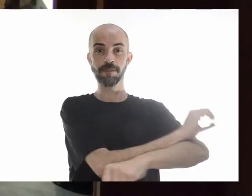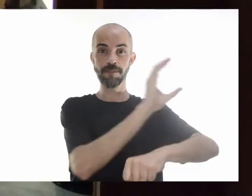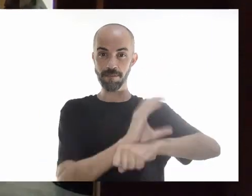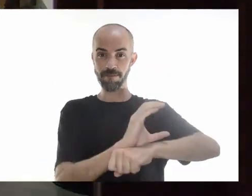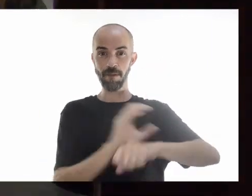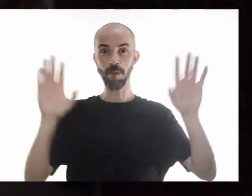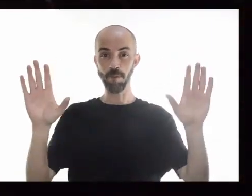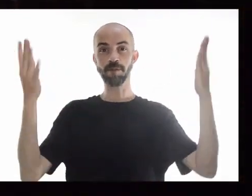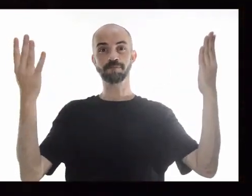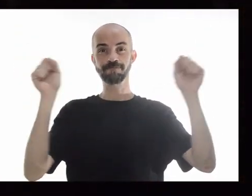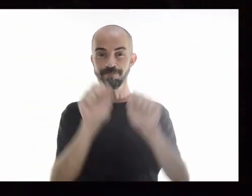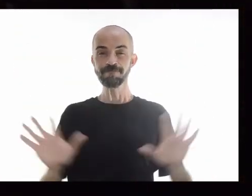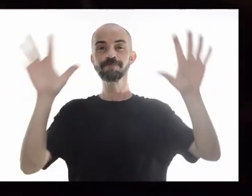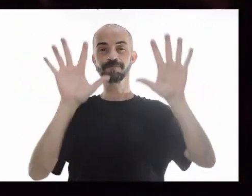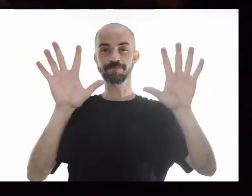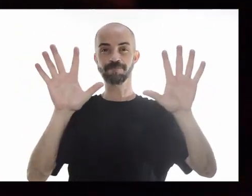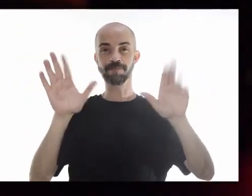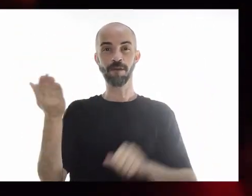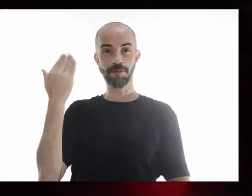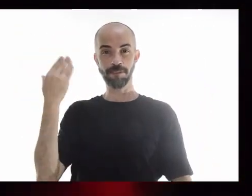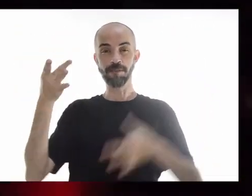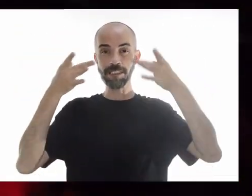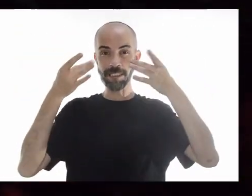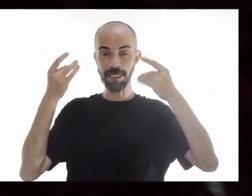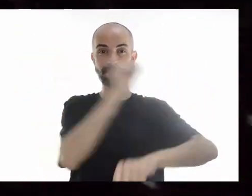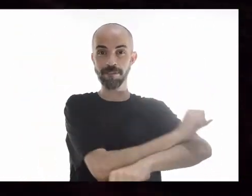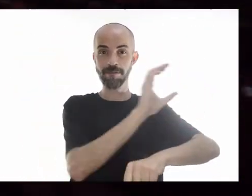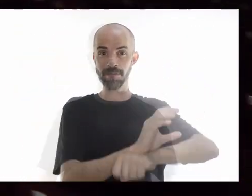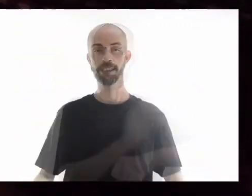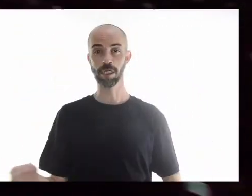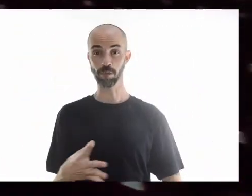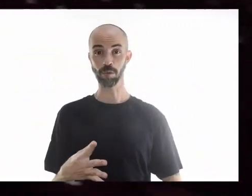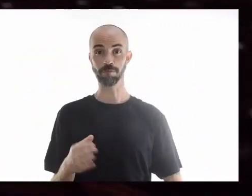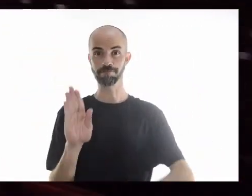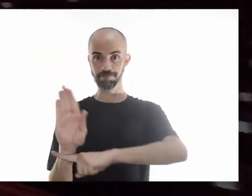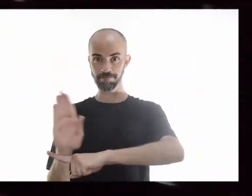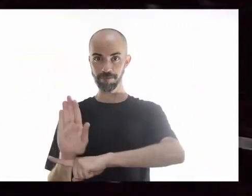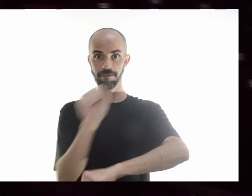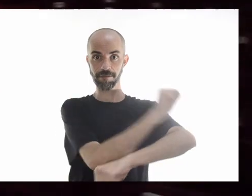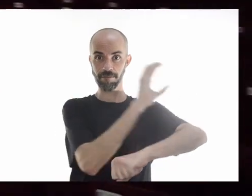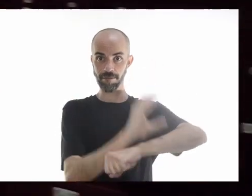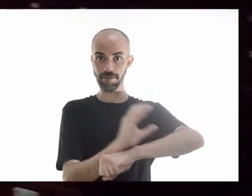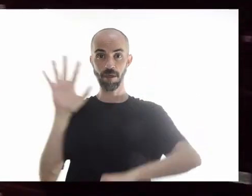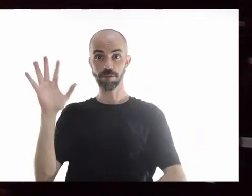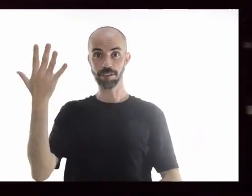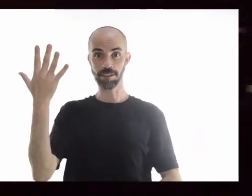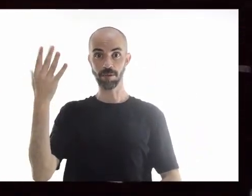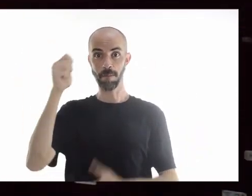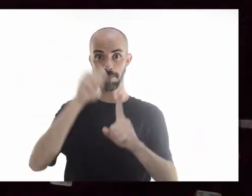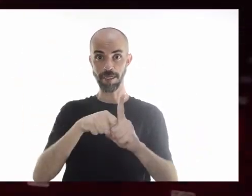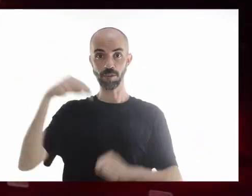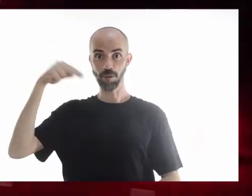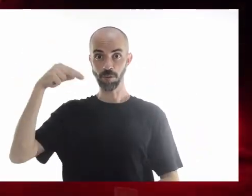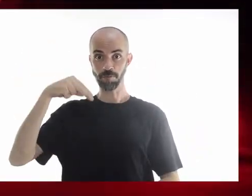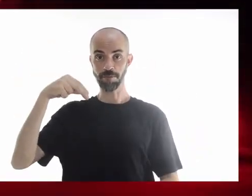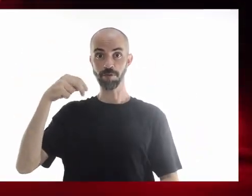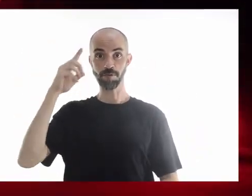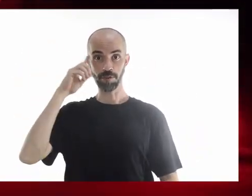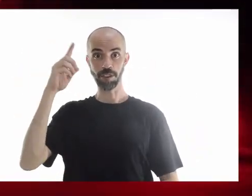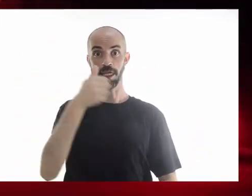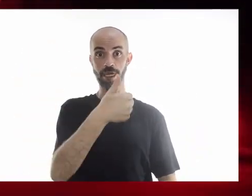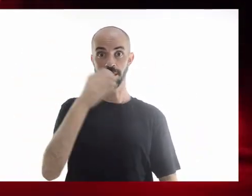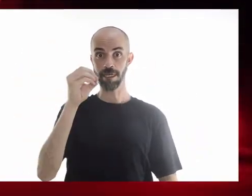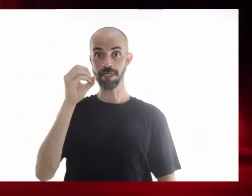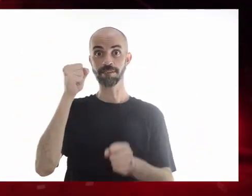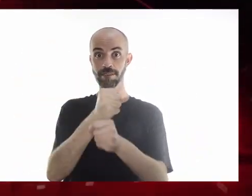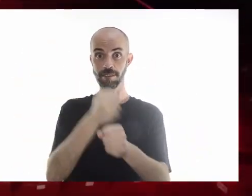novo Cine São Carlos, numa clara homenagem ao antigo Teatro São Carlos. A inauguração do novo Cine São Carlos ocorreu em 10